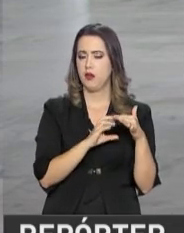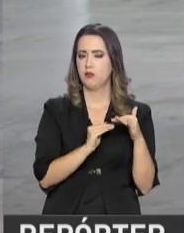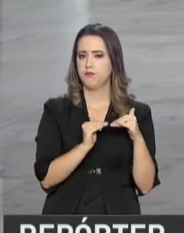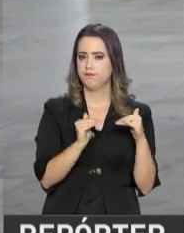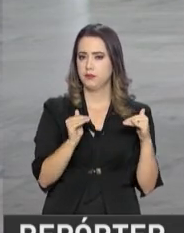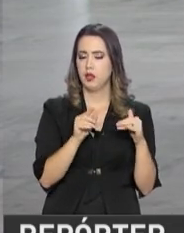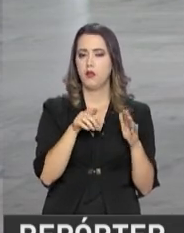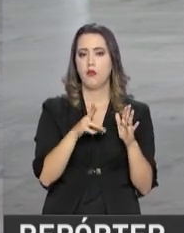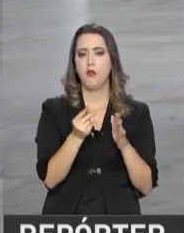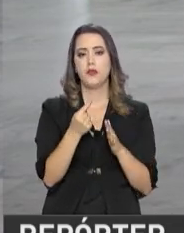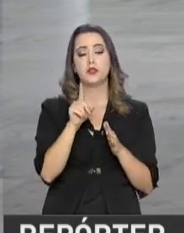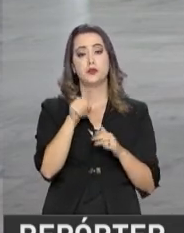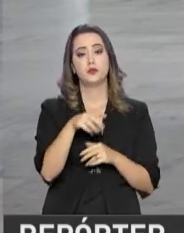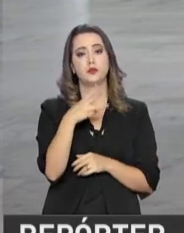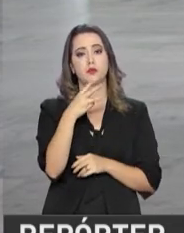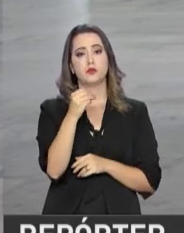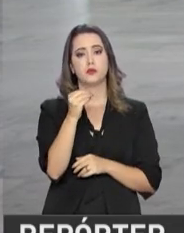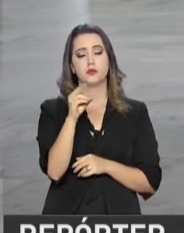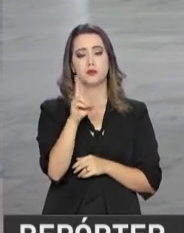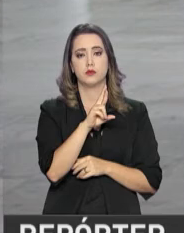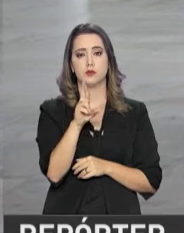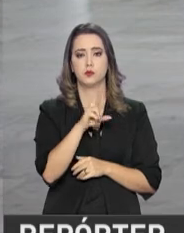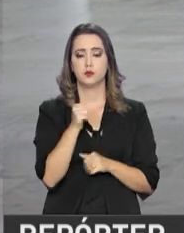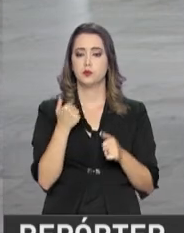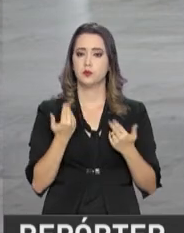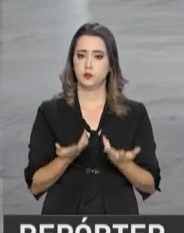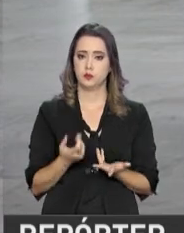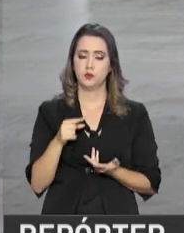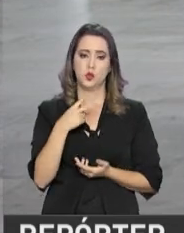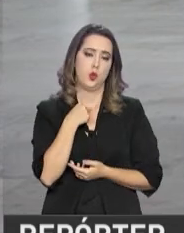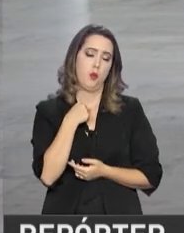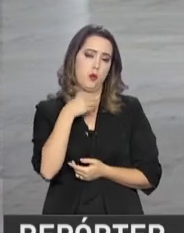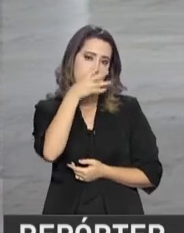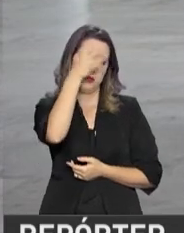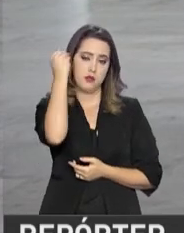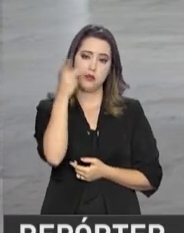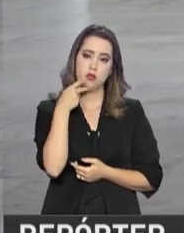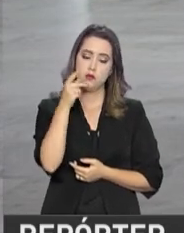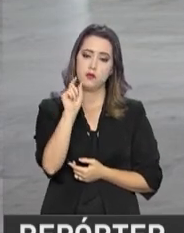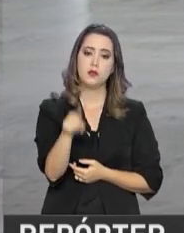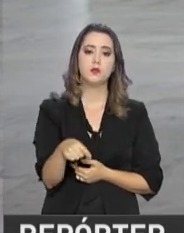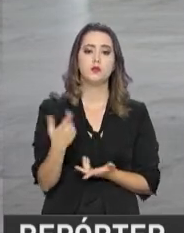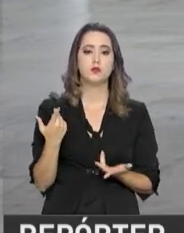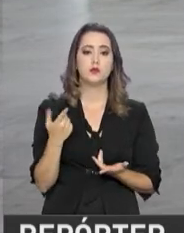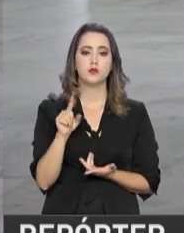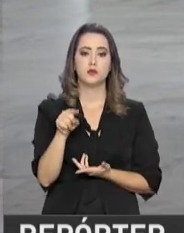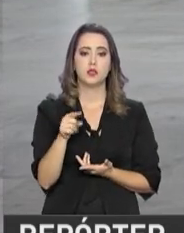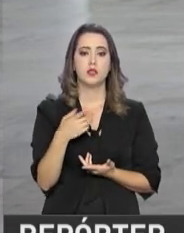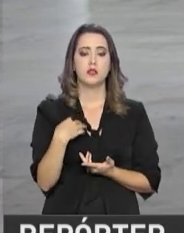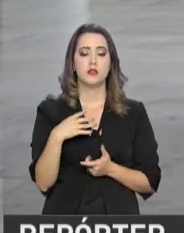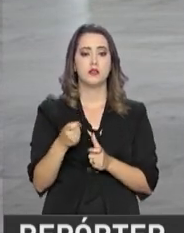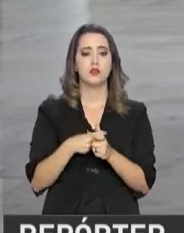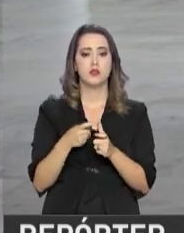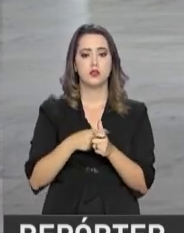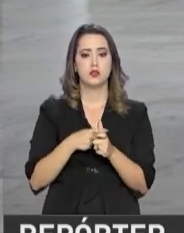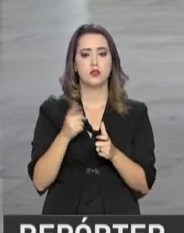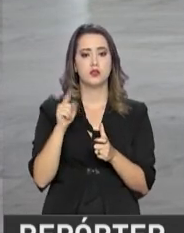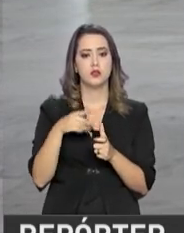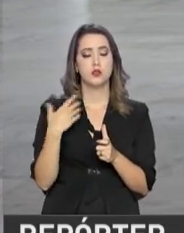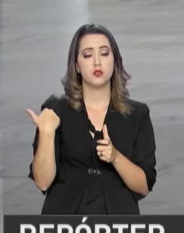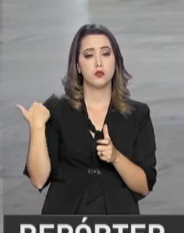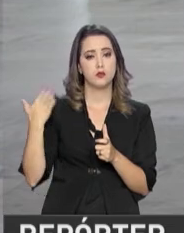valor mínimo é de 300 reais e uma coisa que eu não posso esquecer de dizer é que essas dívidas são dívidas